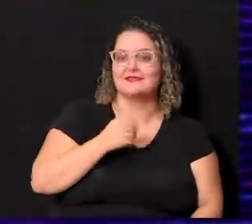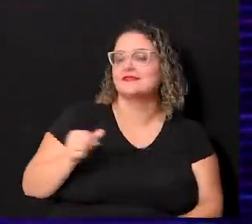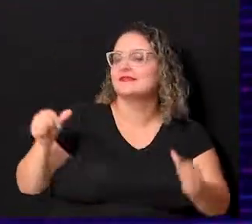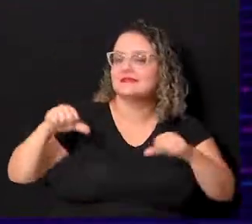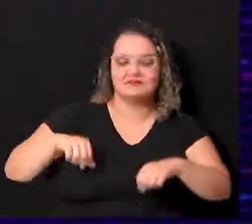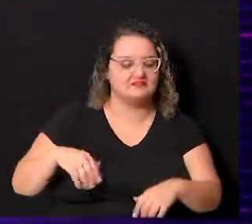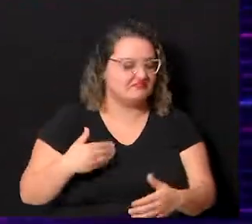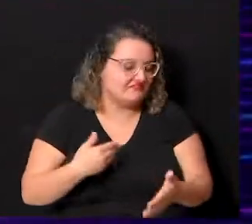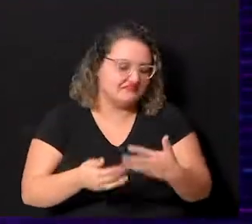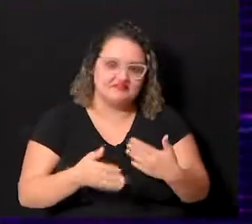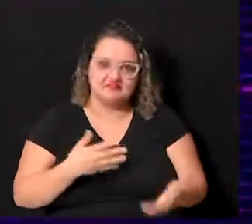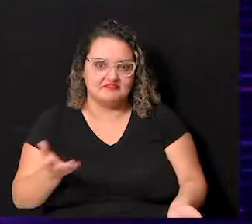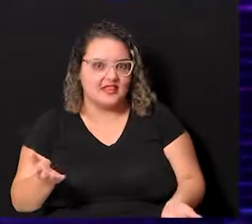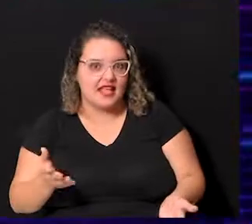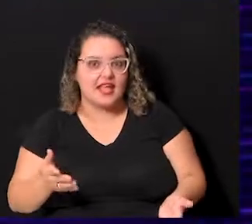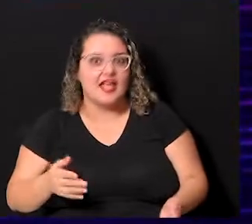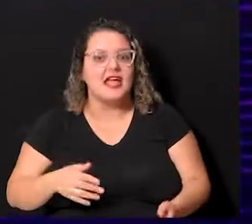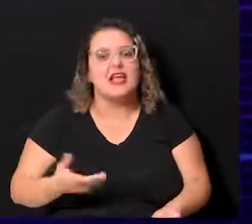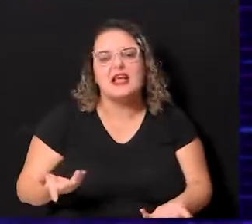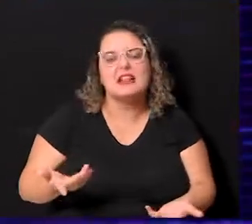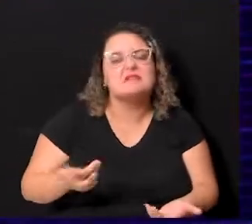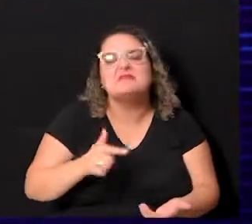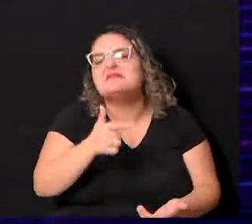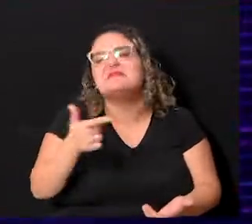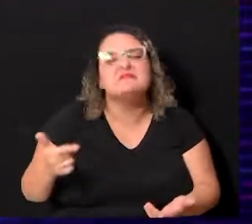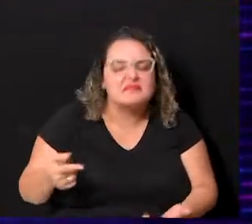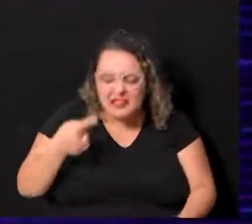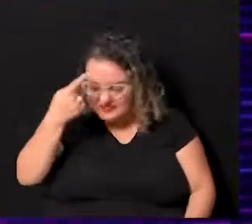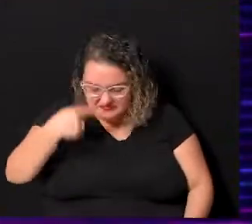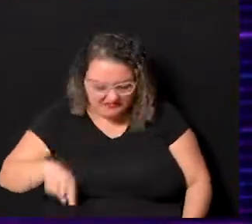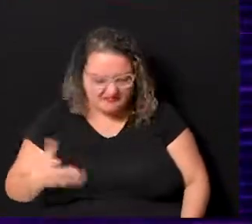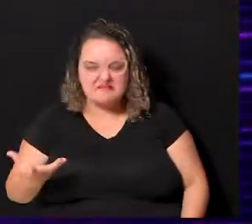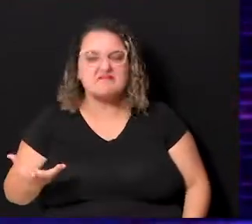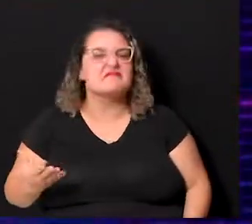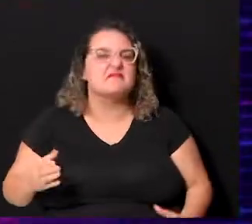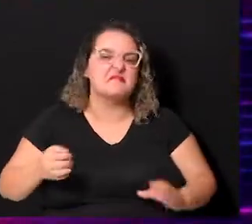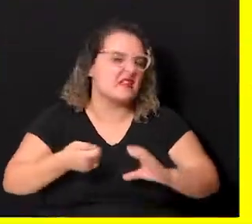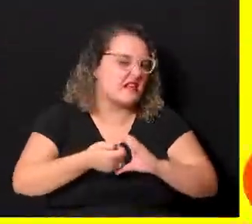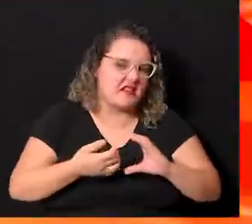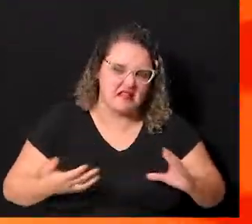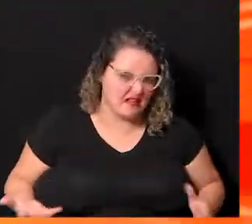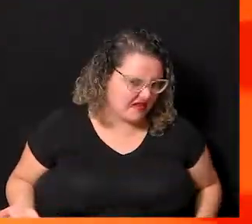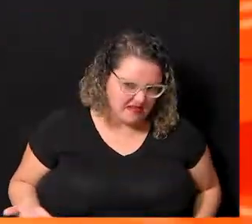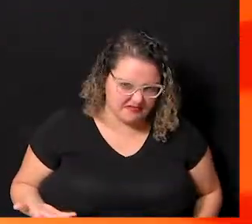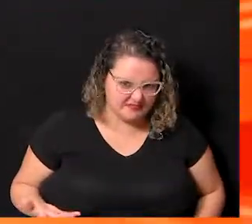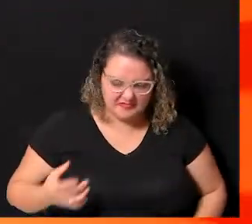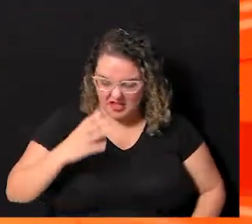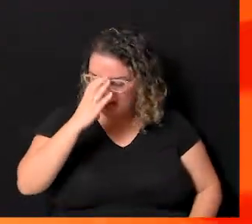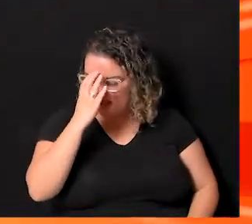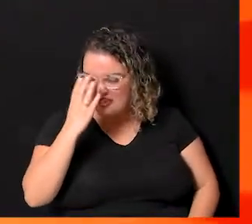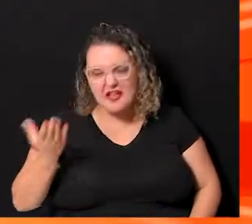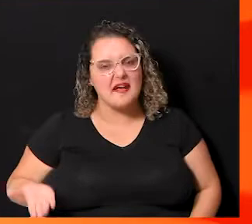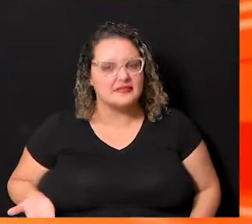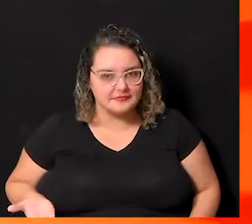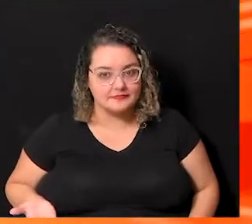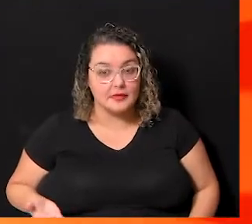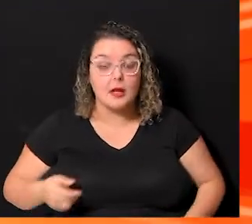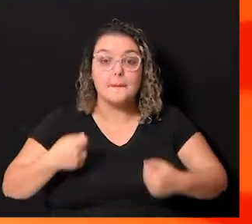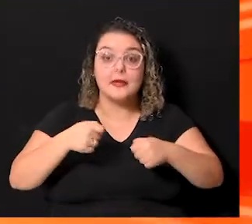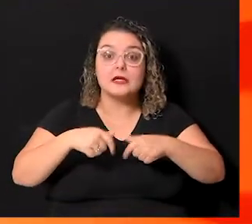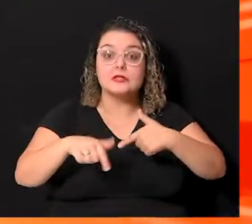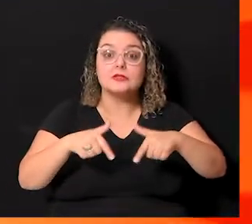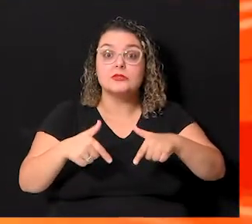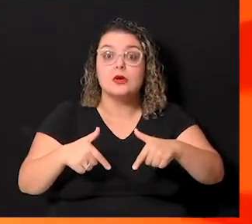nem beira, dá pequenos golpes na praça e tal. E aí, na entre-safra da malandragem, ele precisa arrumar um emprego.